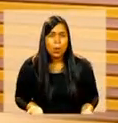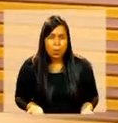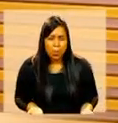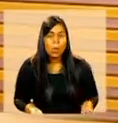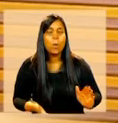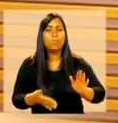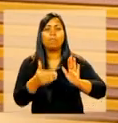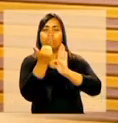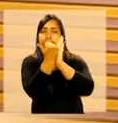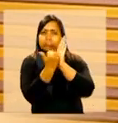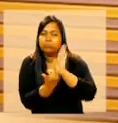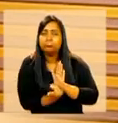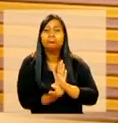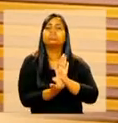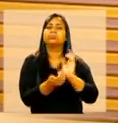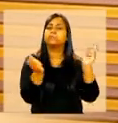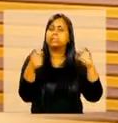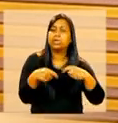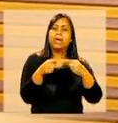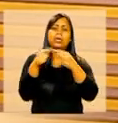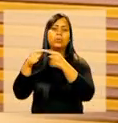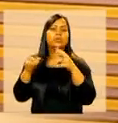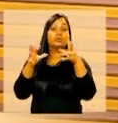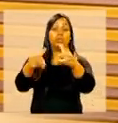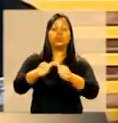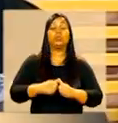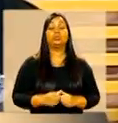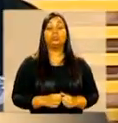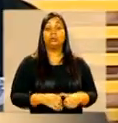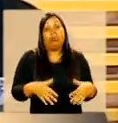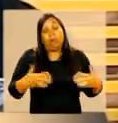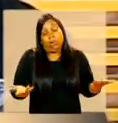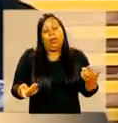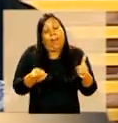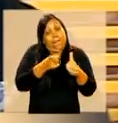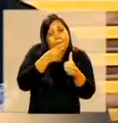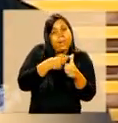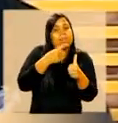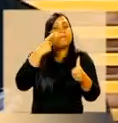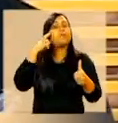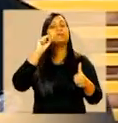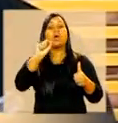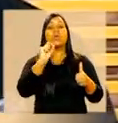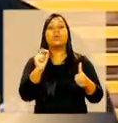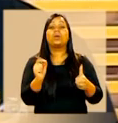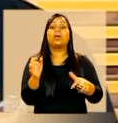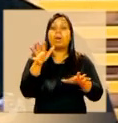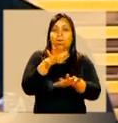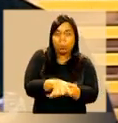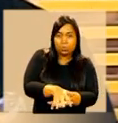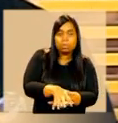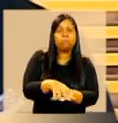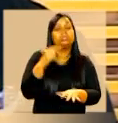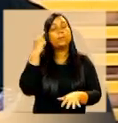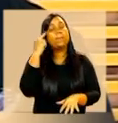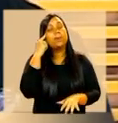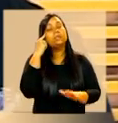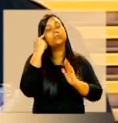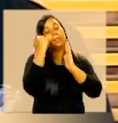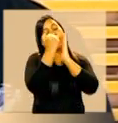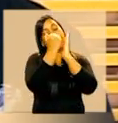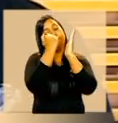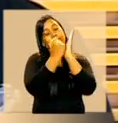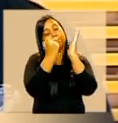né, mesmo, uma agenda que faça sentido para todo mundo? Primeiro, a gente tem que pensar na questão da inclusão. Então, quando eu penso no